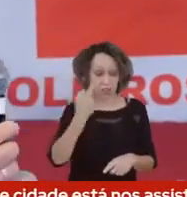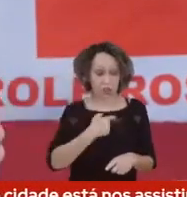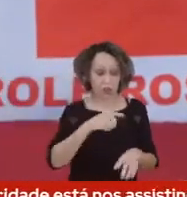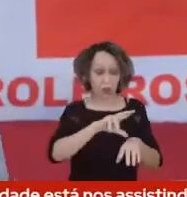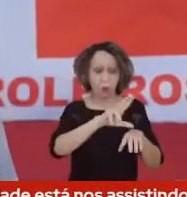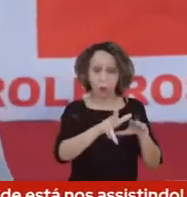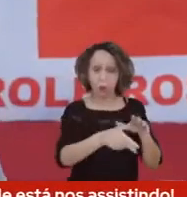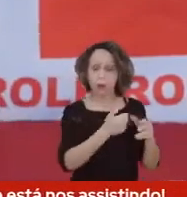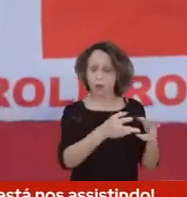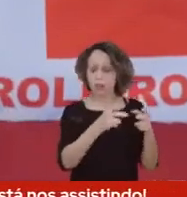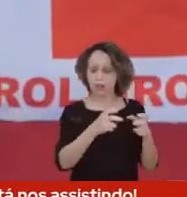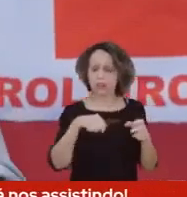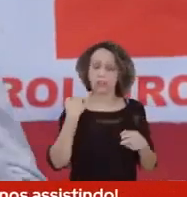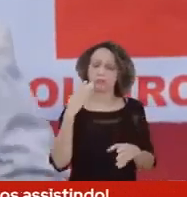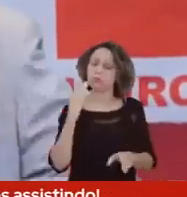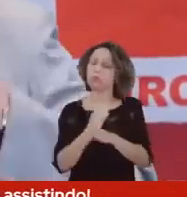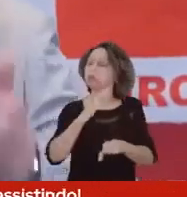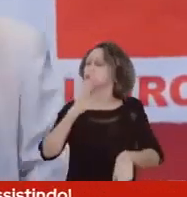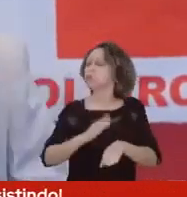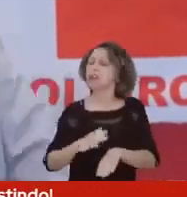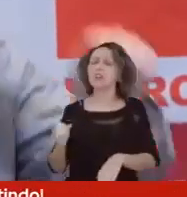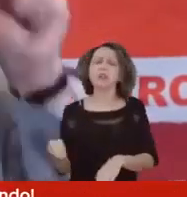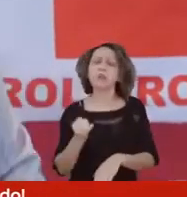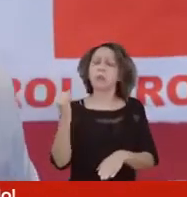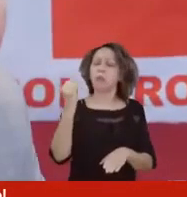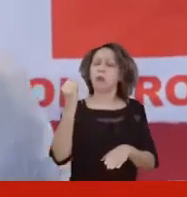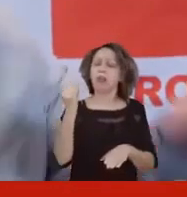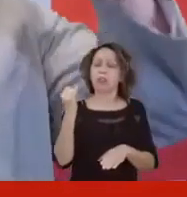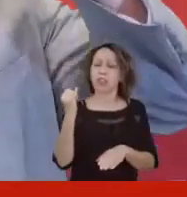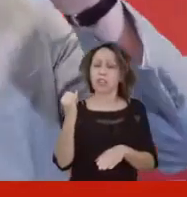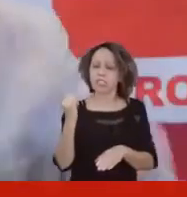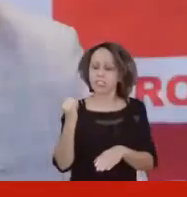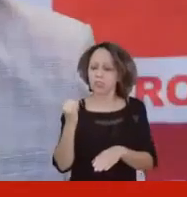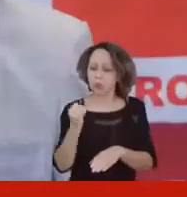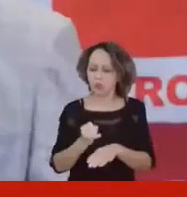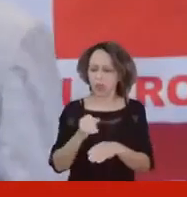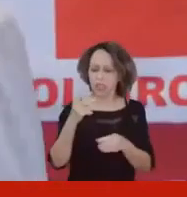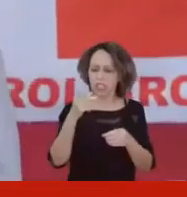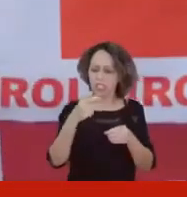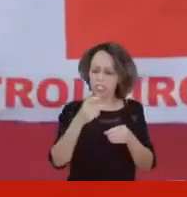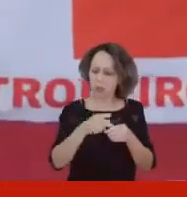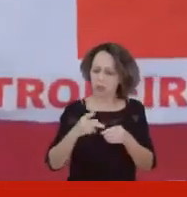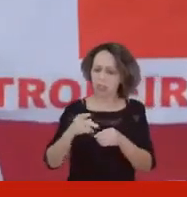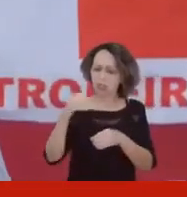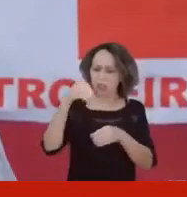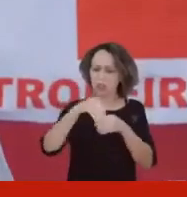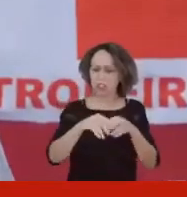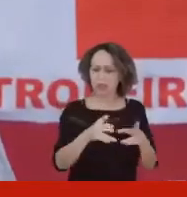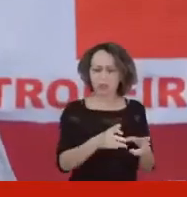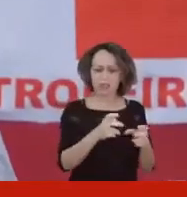de petróleo da Petrobras e a mais importante regulação para que a Petrobras fosse efetivamente do povo